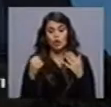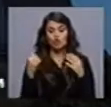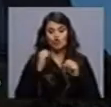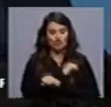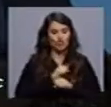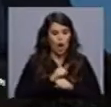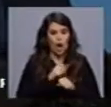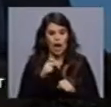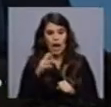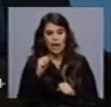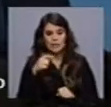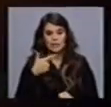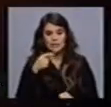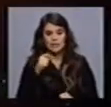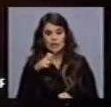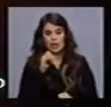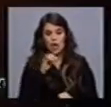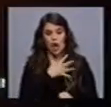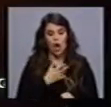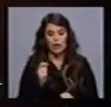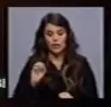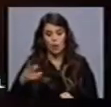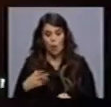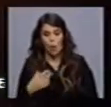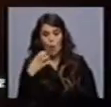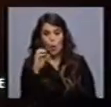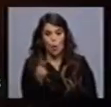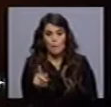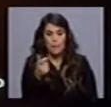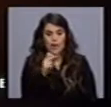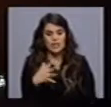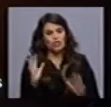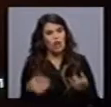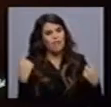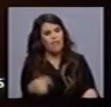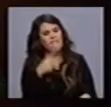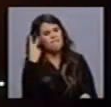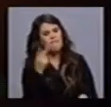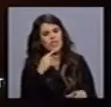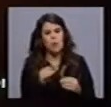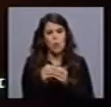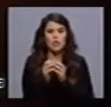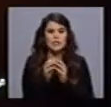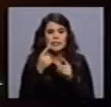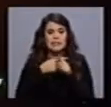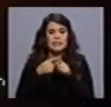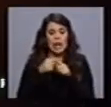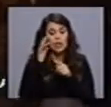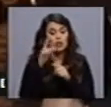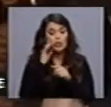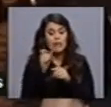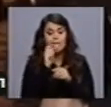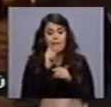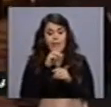cometa com um planeta que já tenha vida ou que tenha as moléculas da vida. E, portanto, é uma teoria muito interessante que sustenta, de facto,